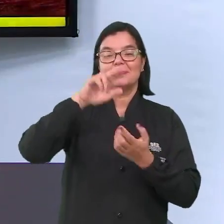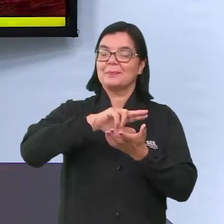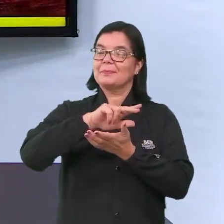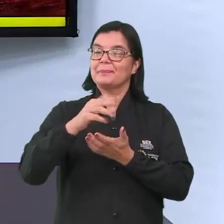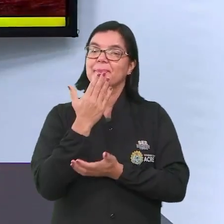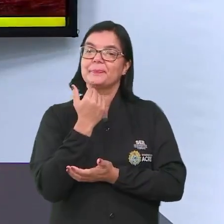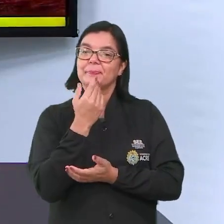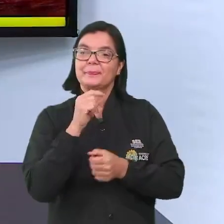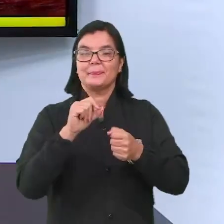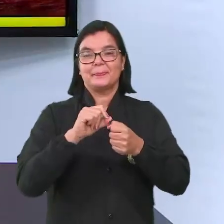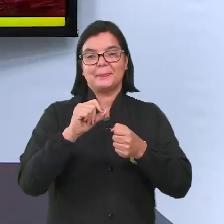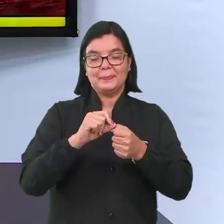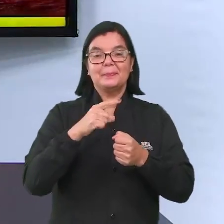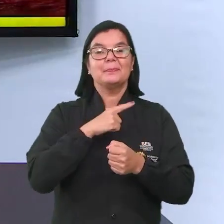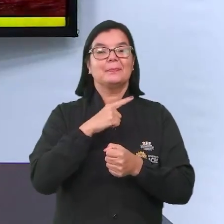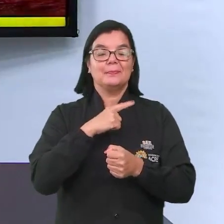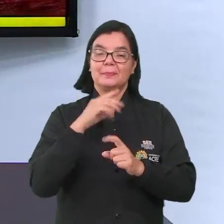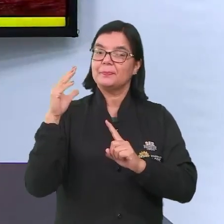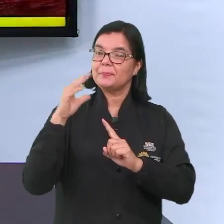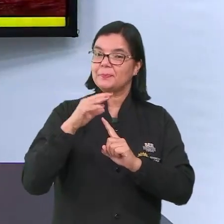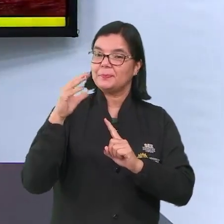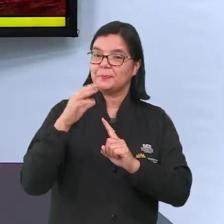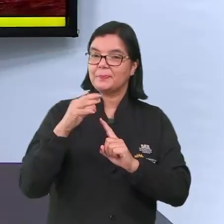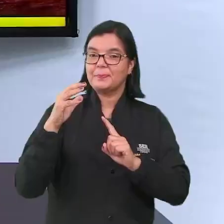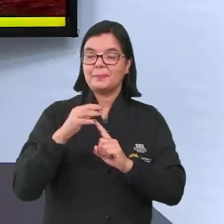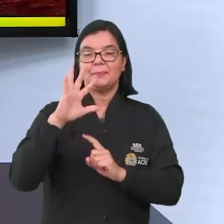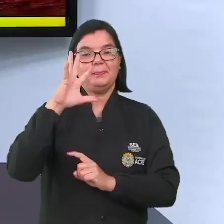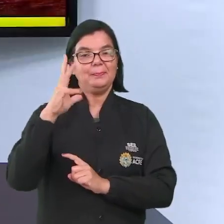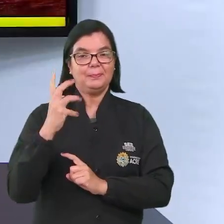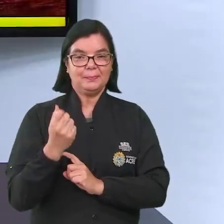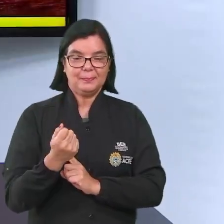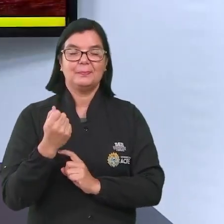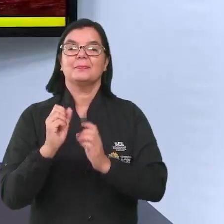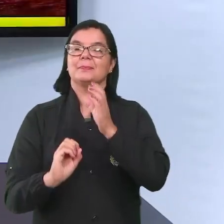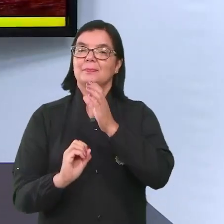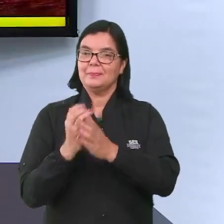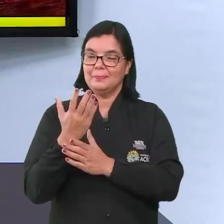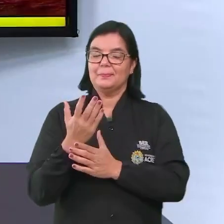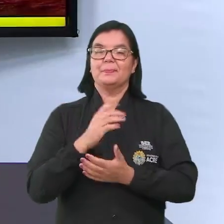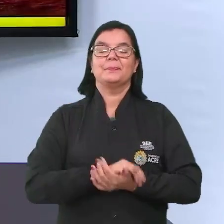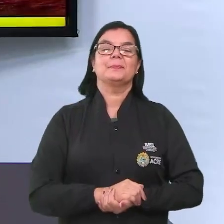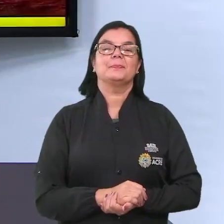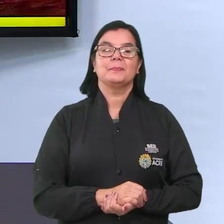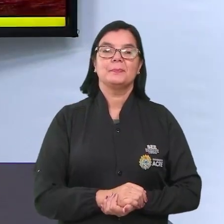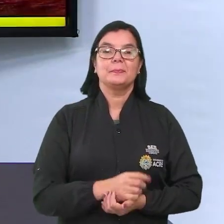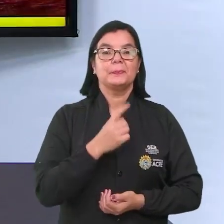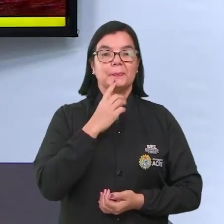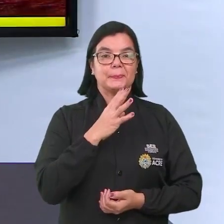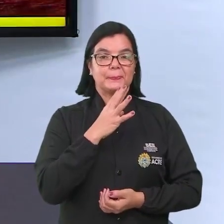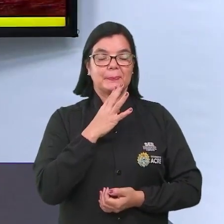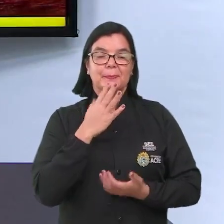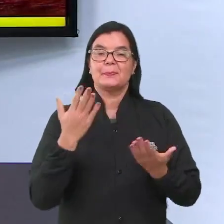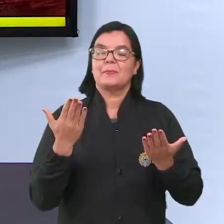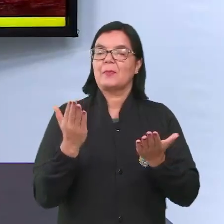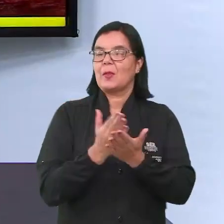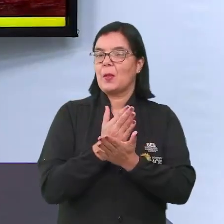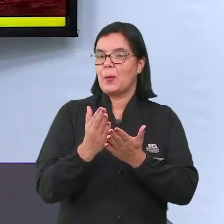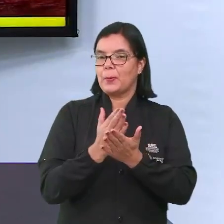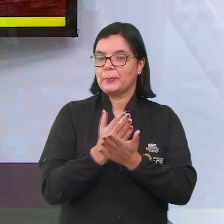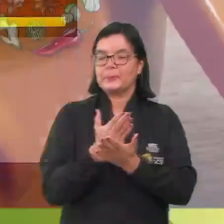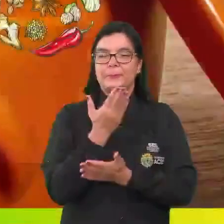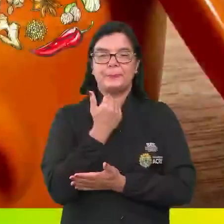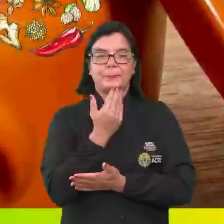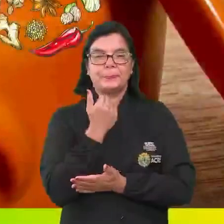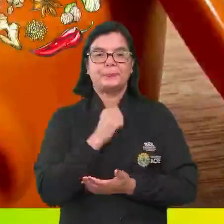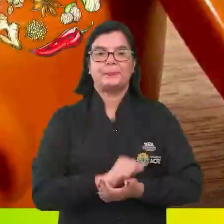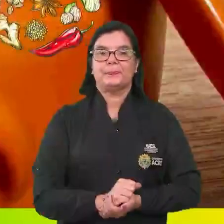que a gente faz aqui e que tem aí a sua origem africana. Vamos conhecer então algumas dessas